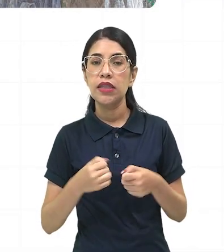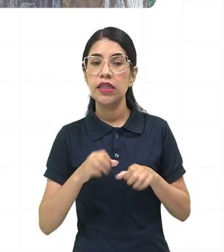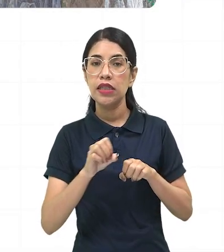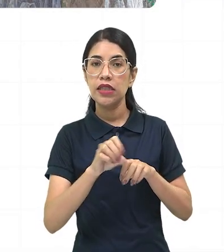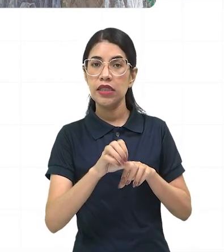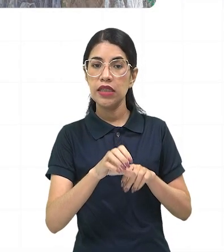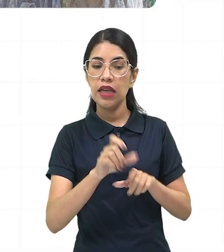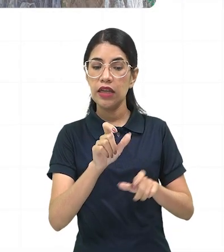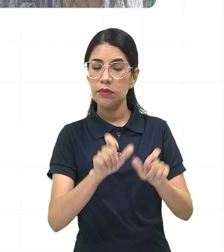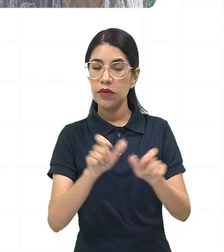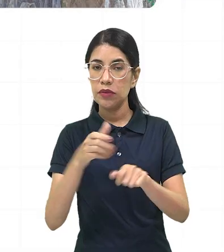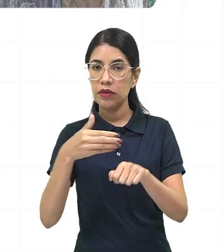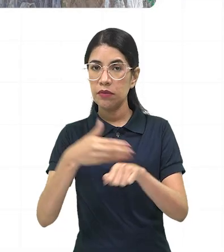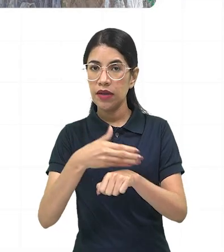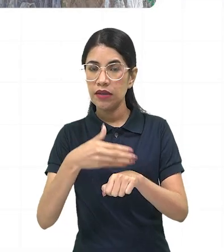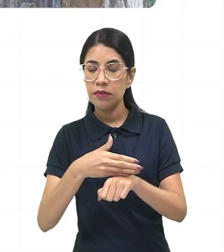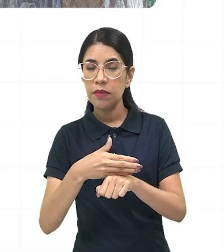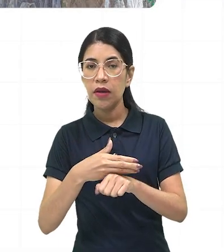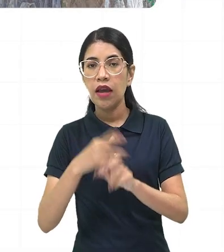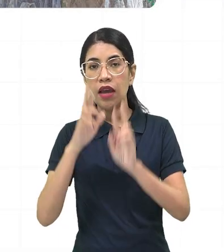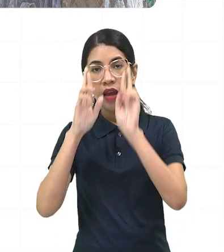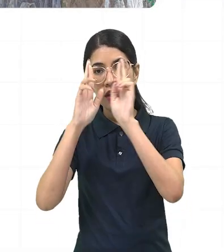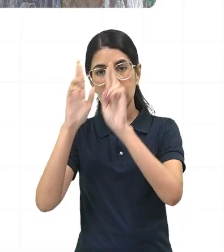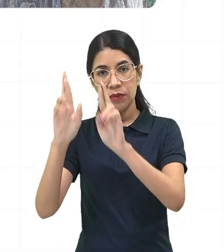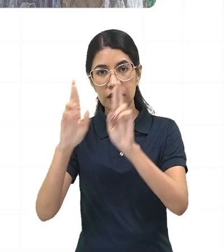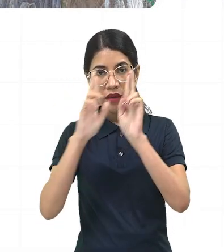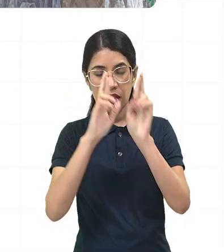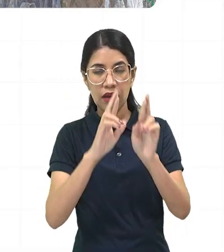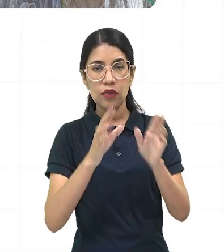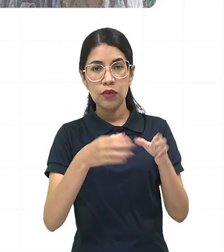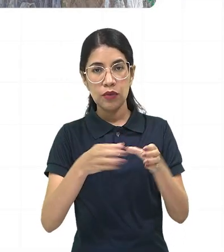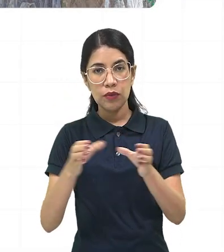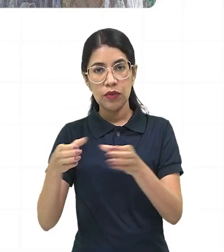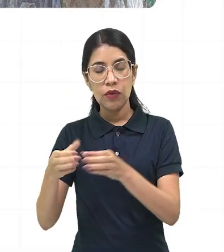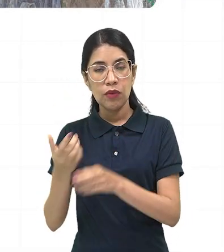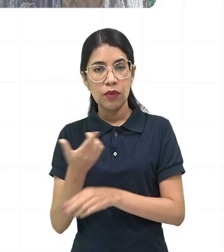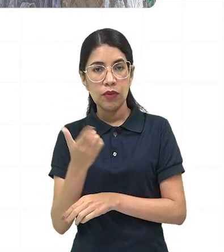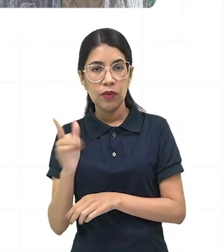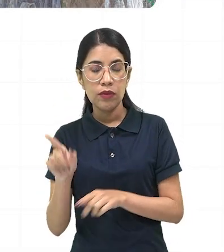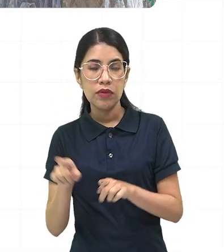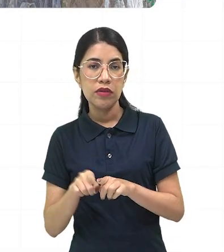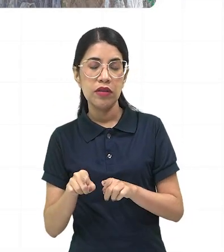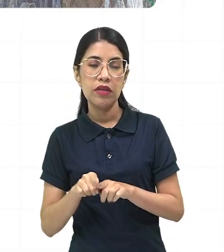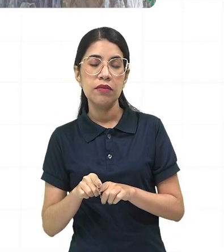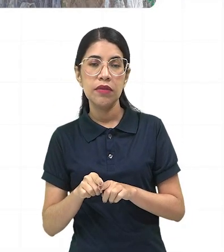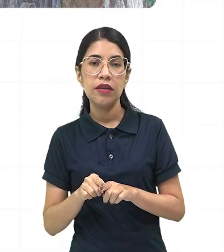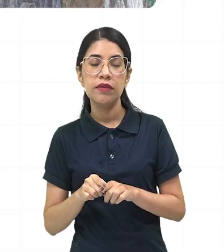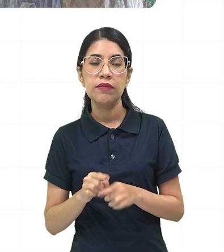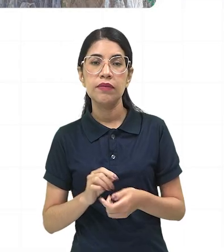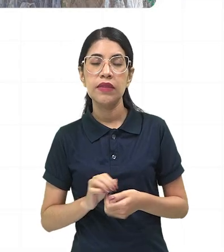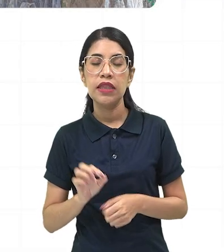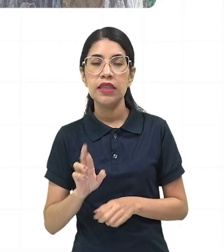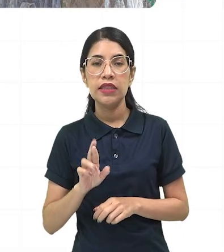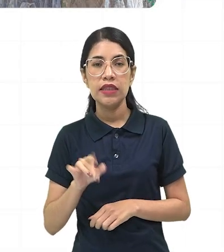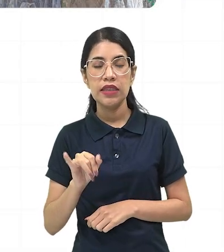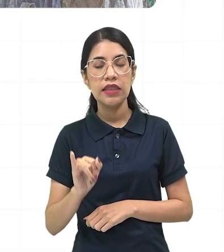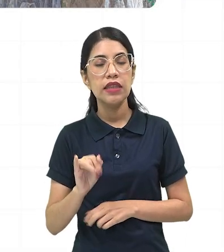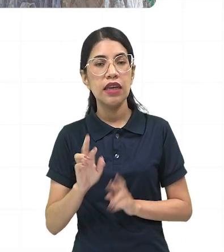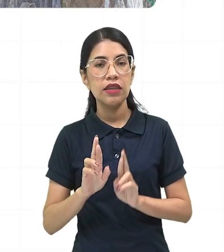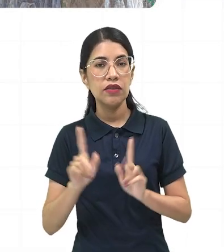ensinar os seus adeptos a respeitar as diferentes formas de religião, outras religiões diferentes da